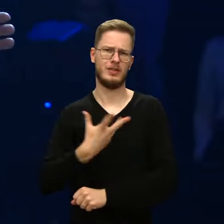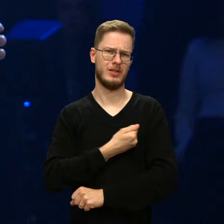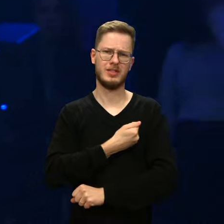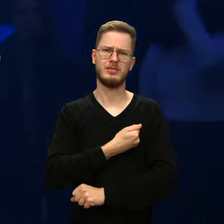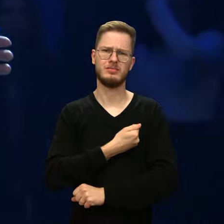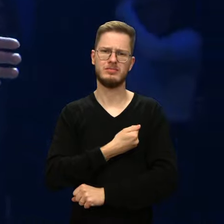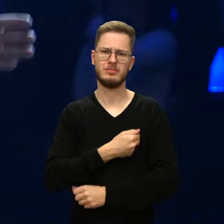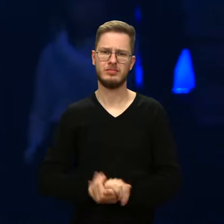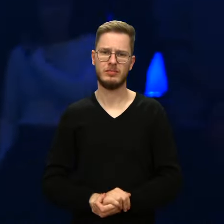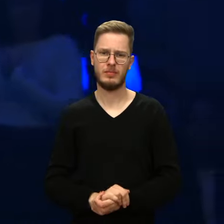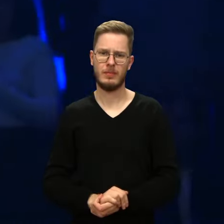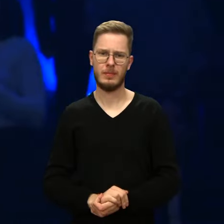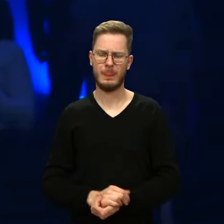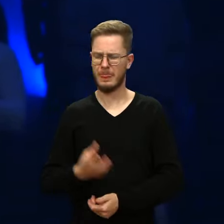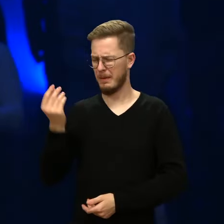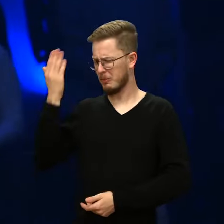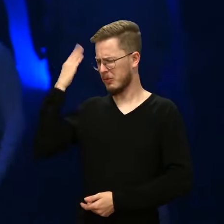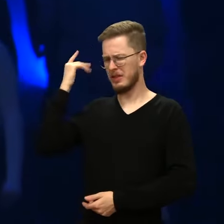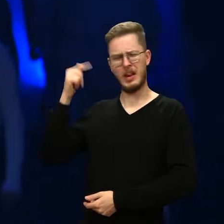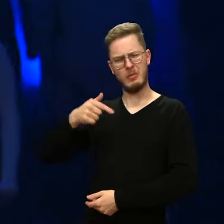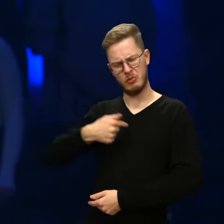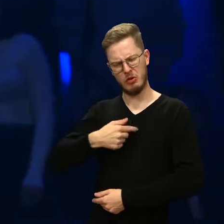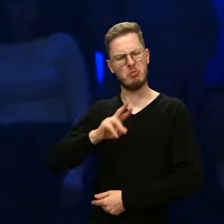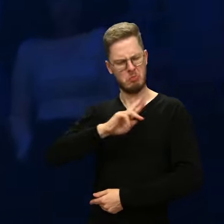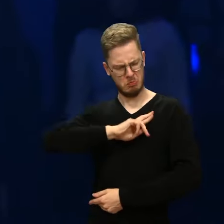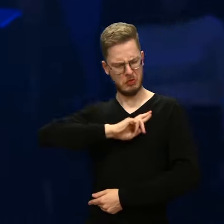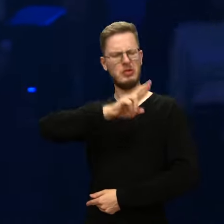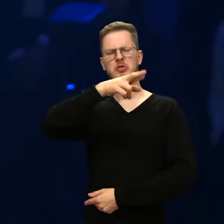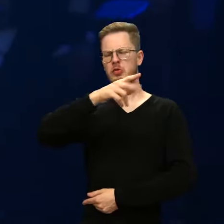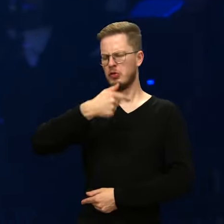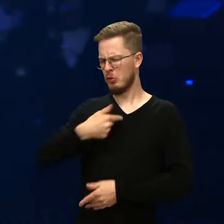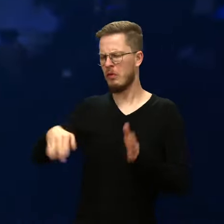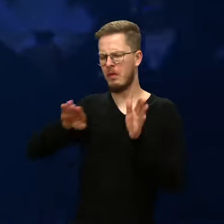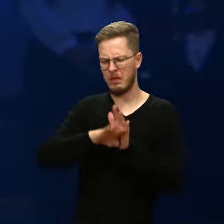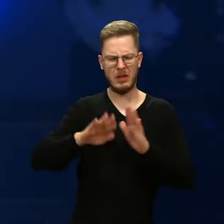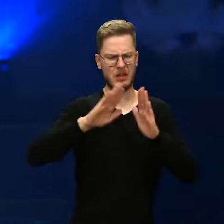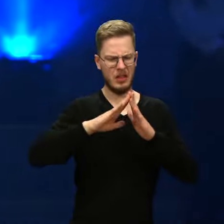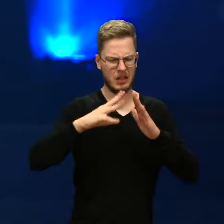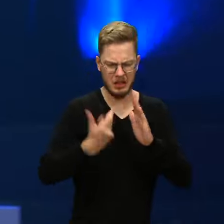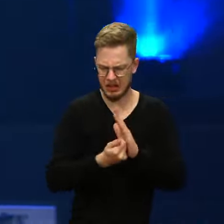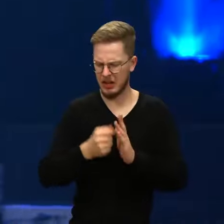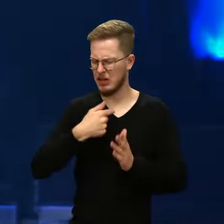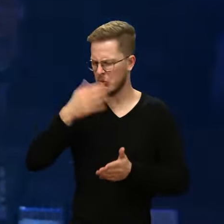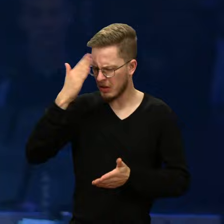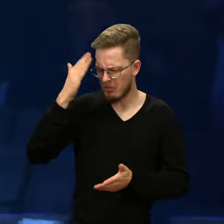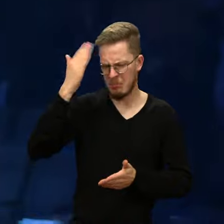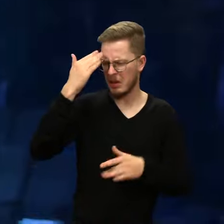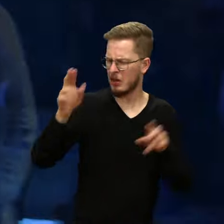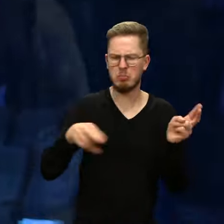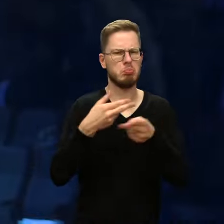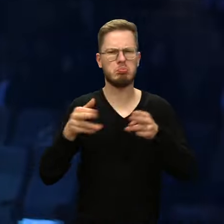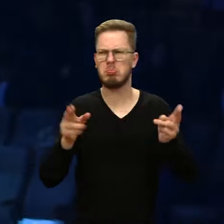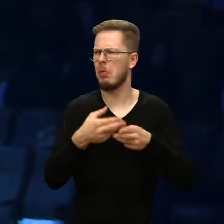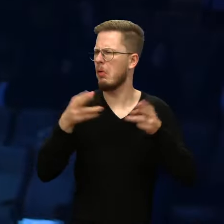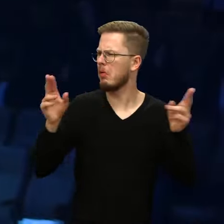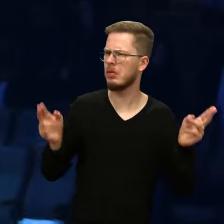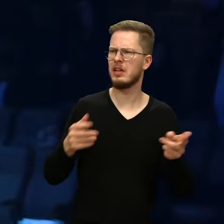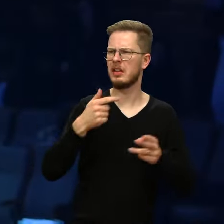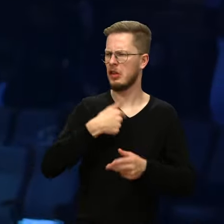eu fui um bom religioso, eu vinha na igreja, eu sabia todas as musiquinhas de cor, Eu fazia os